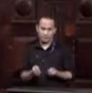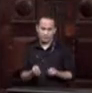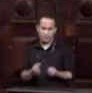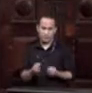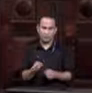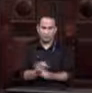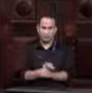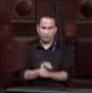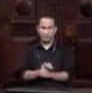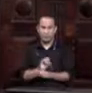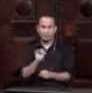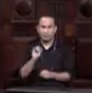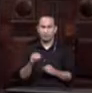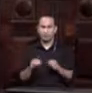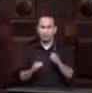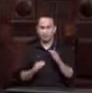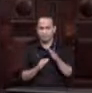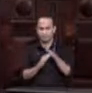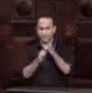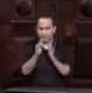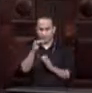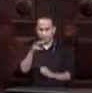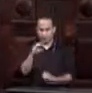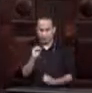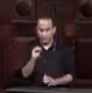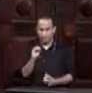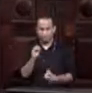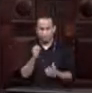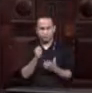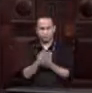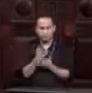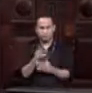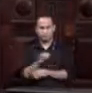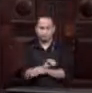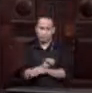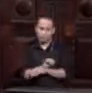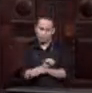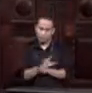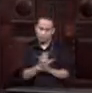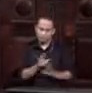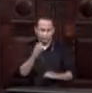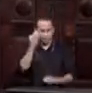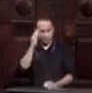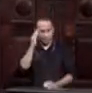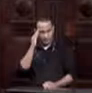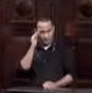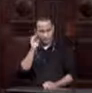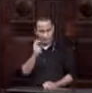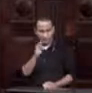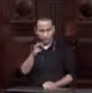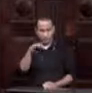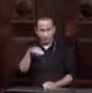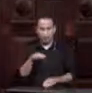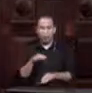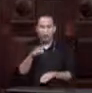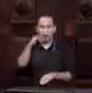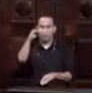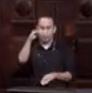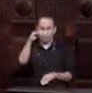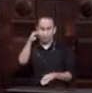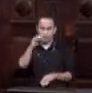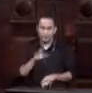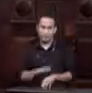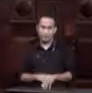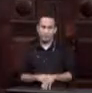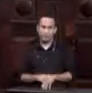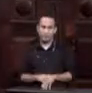teto para os gastos dos poderes do Estado. Apesar de entender que esse teto foi colocado alto demais, ou seja, que